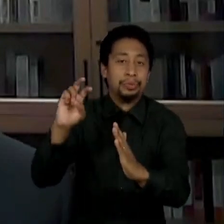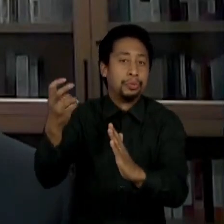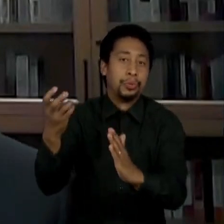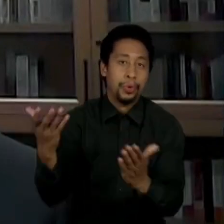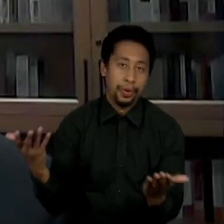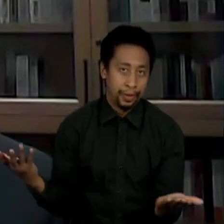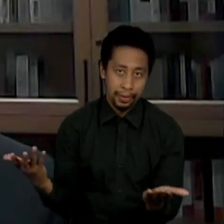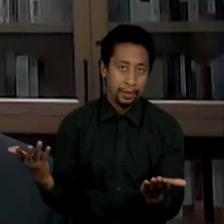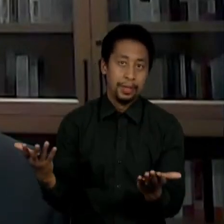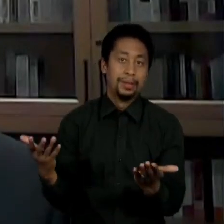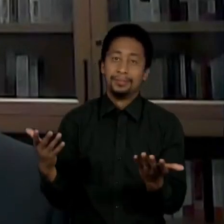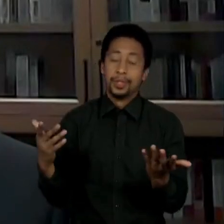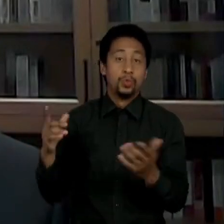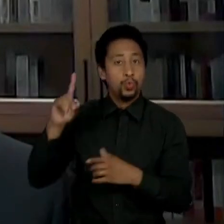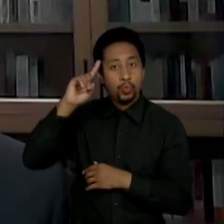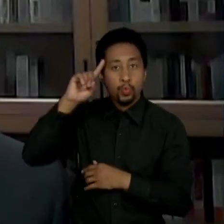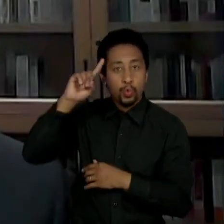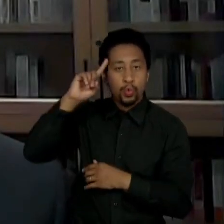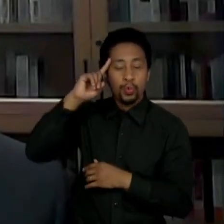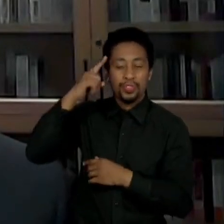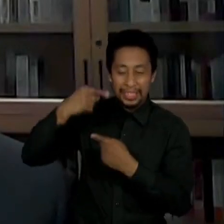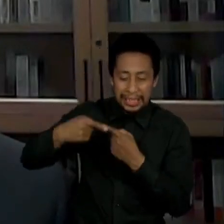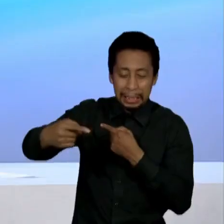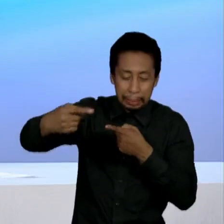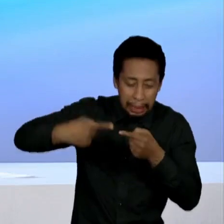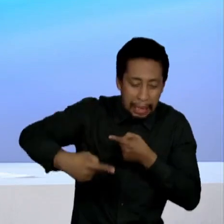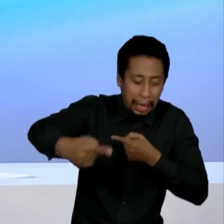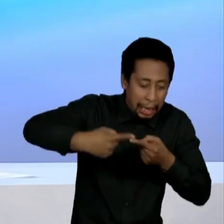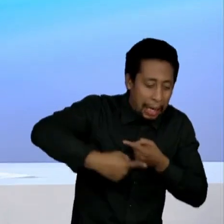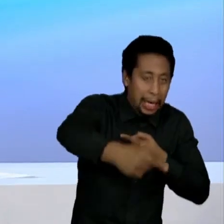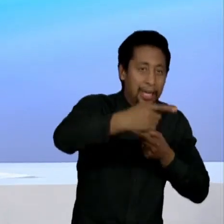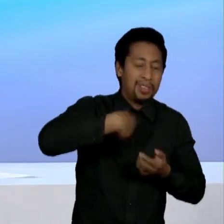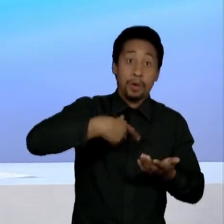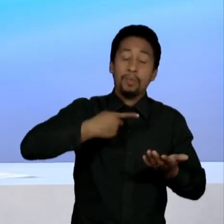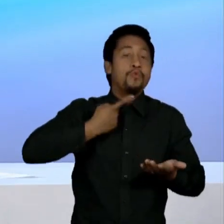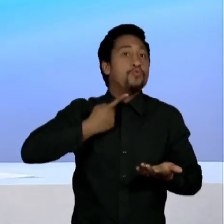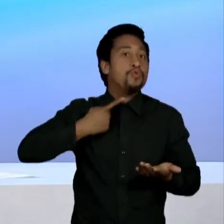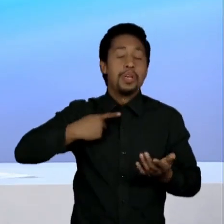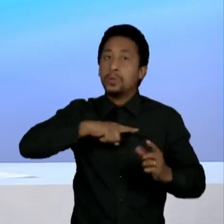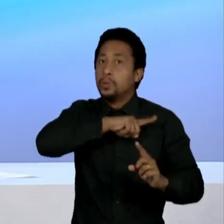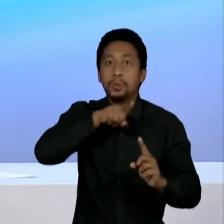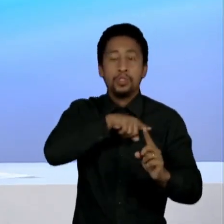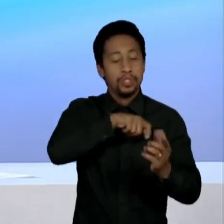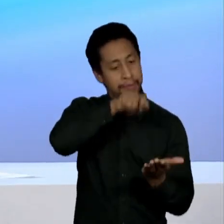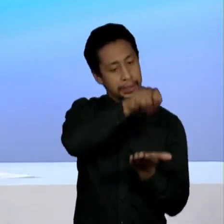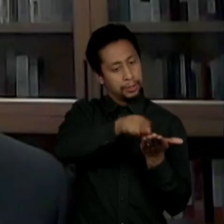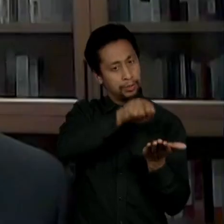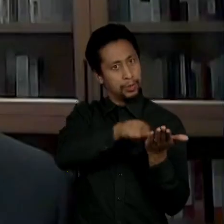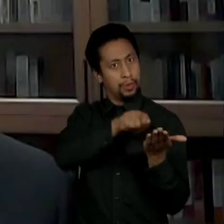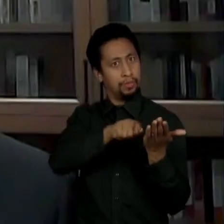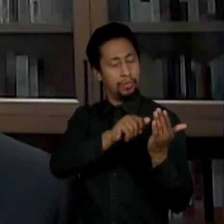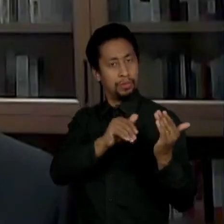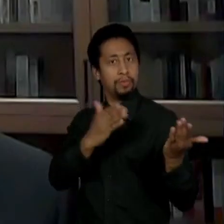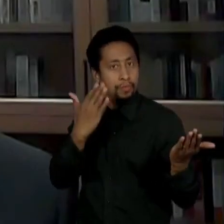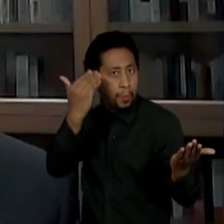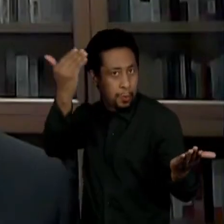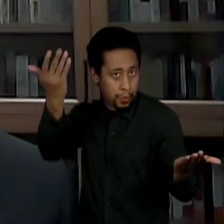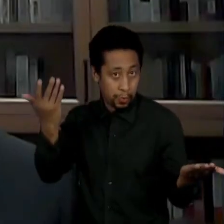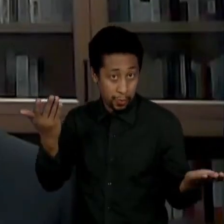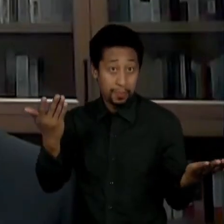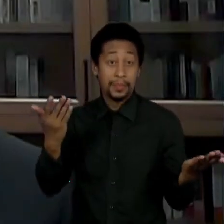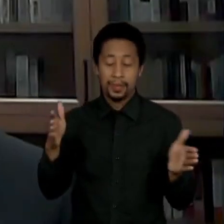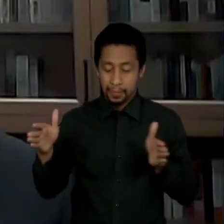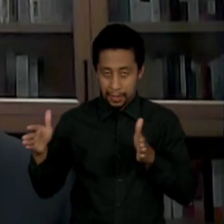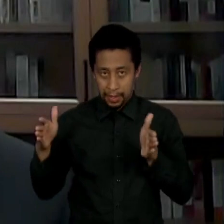E quando eu lembro, eu ter uma lista de me lembrou